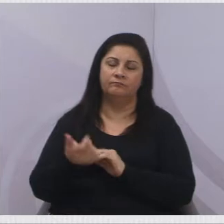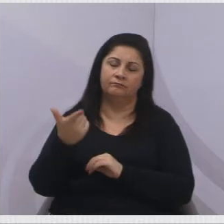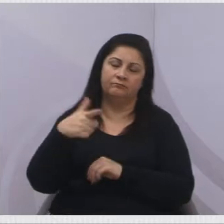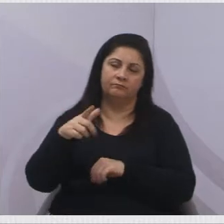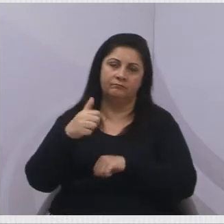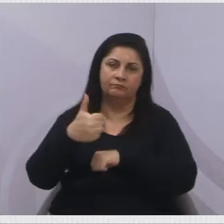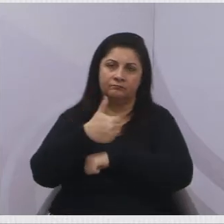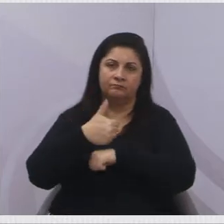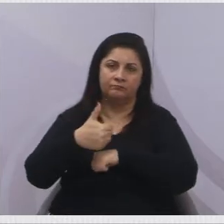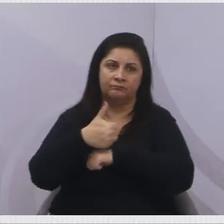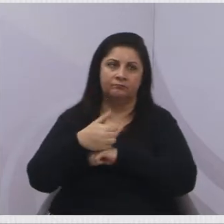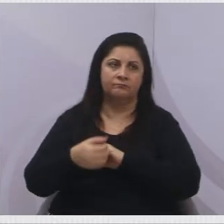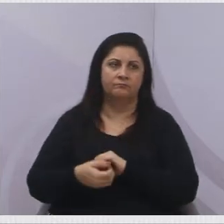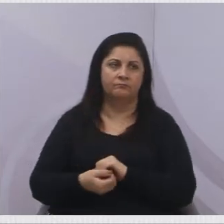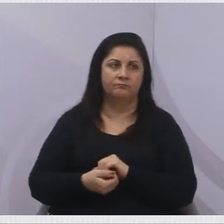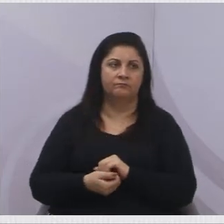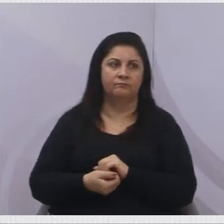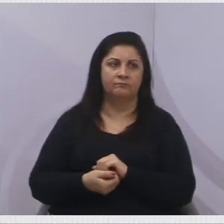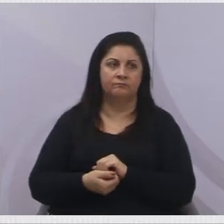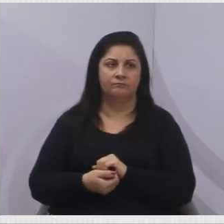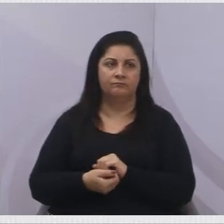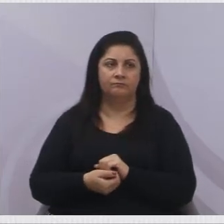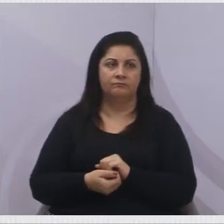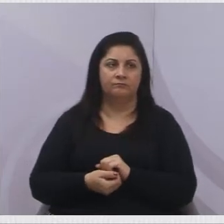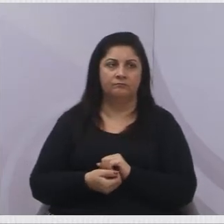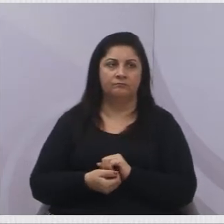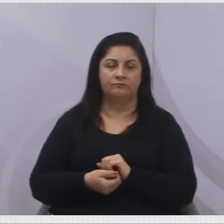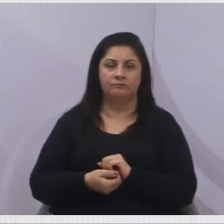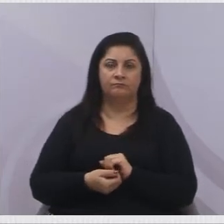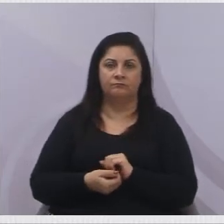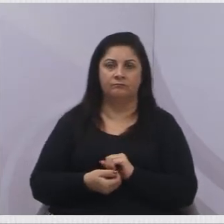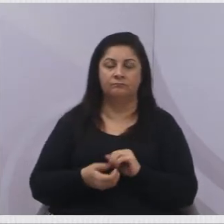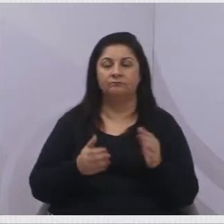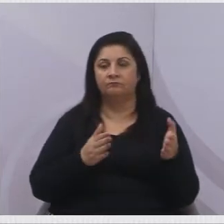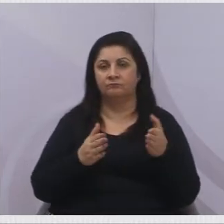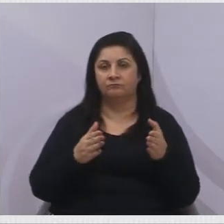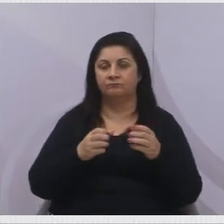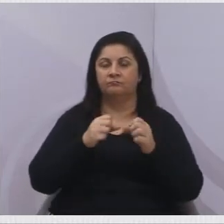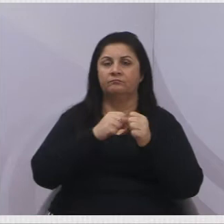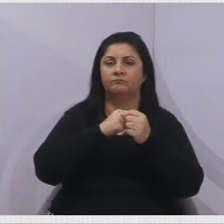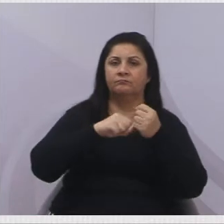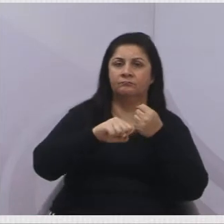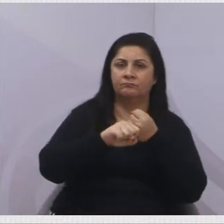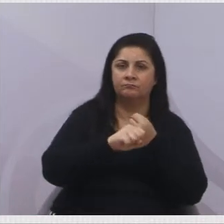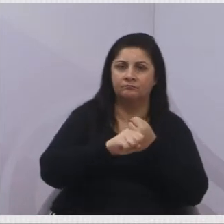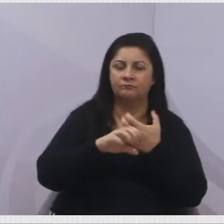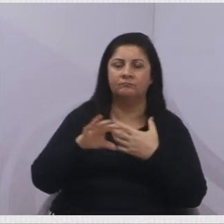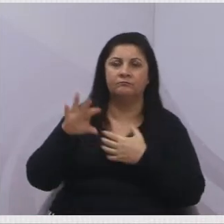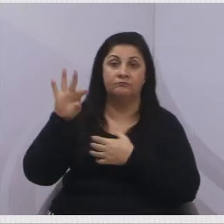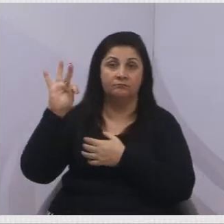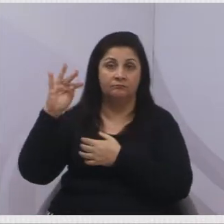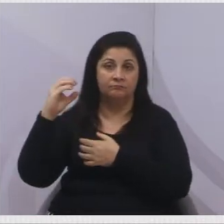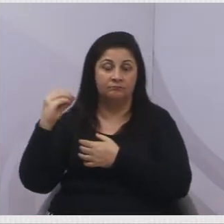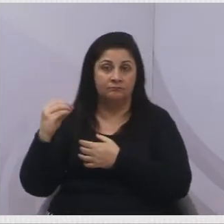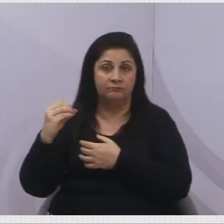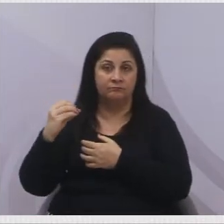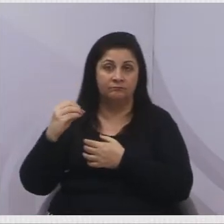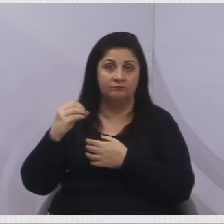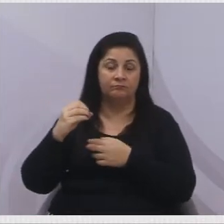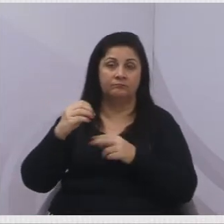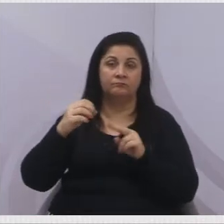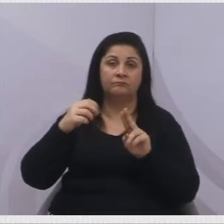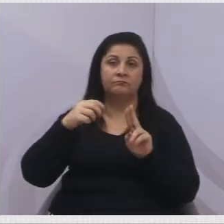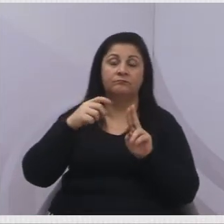Outros profissionais de nível superior, a produção dos assistentes sociais, terapeutas ocupacionais,